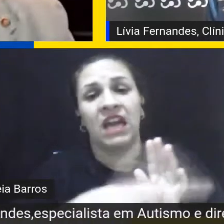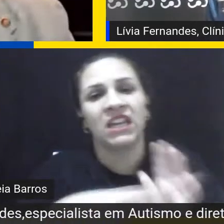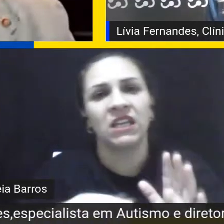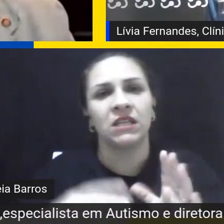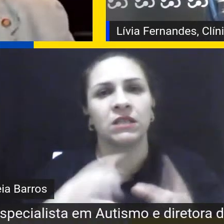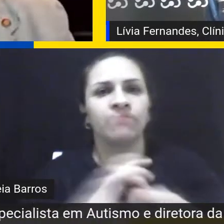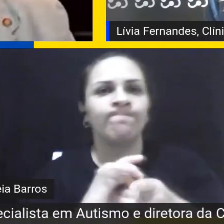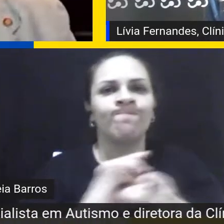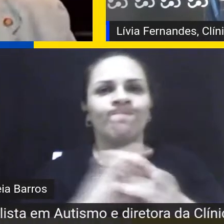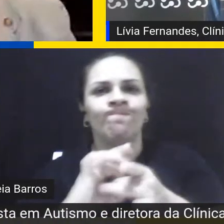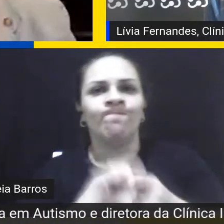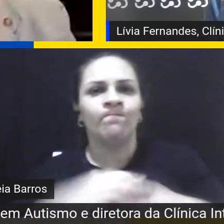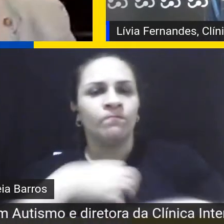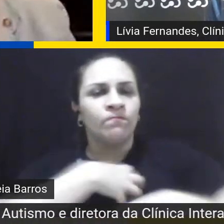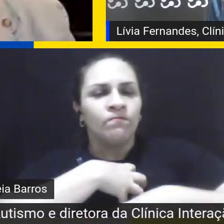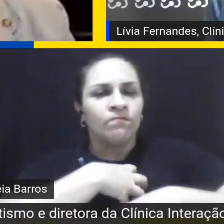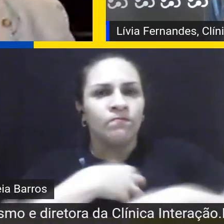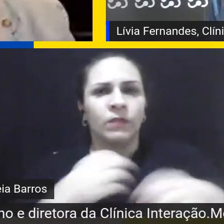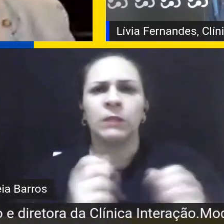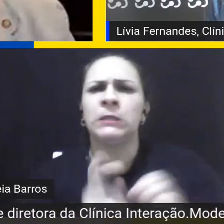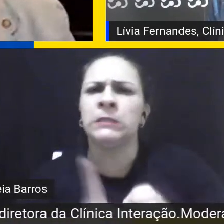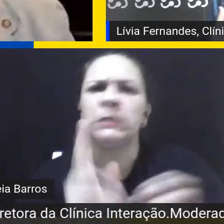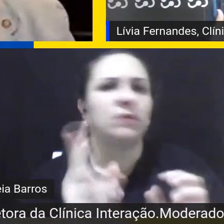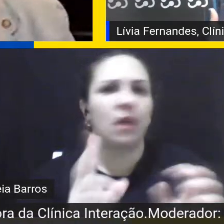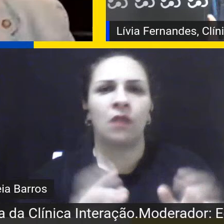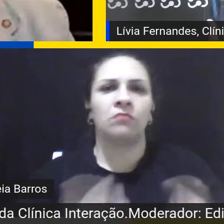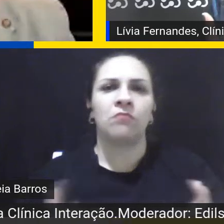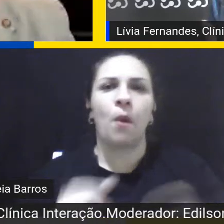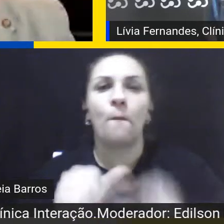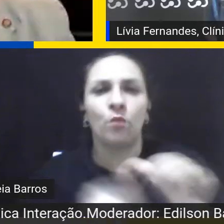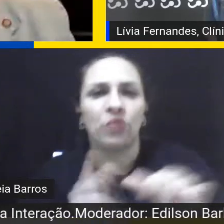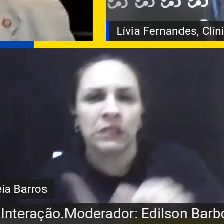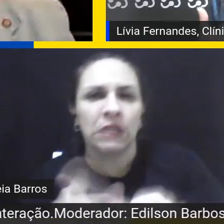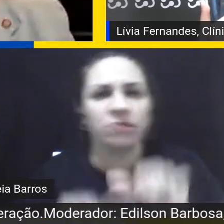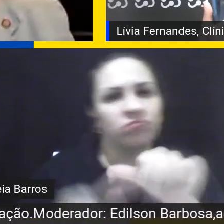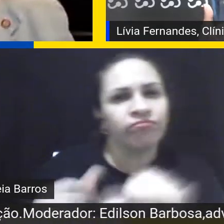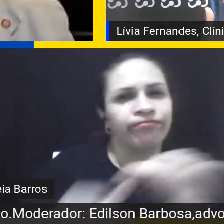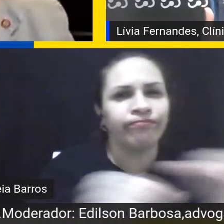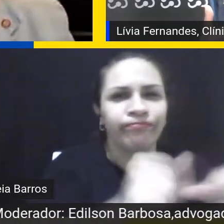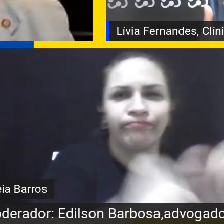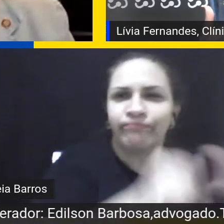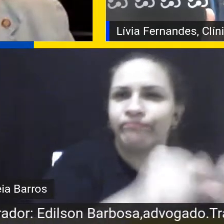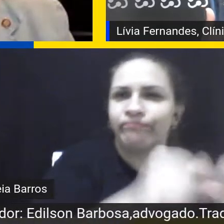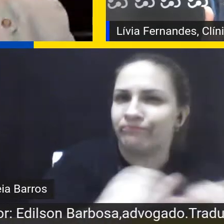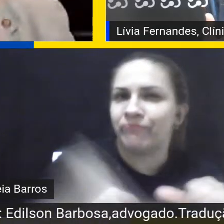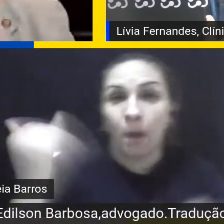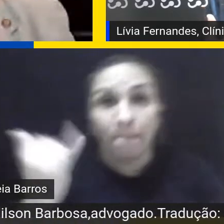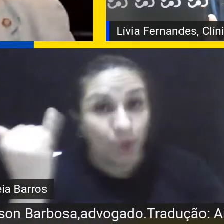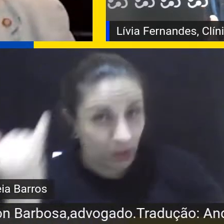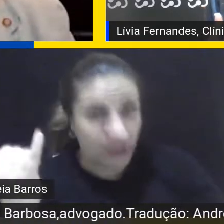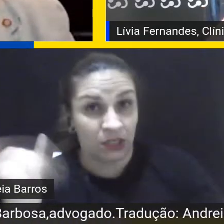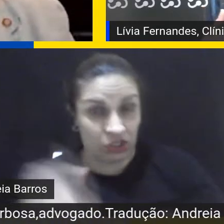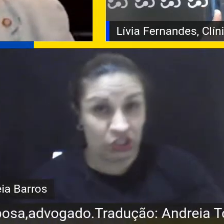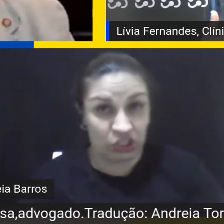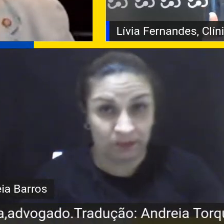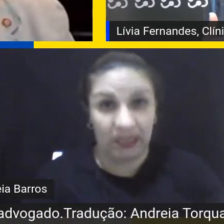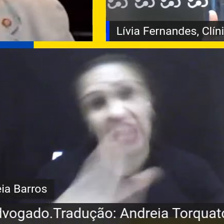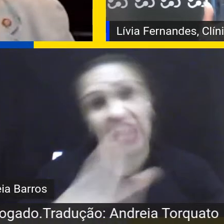dependência emocional muito grande com aquele terapeuta. A importância também é que a